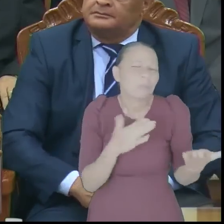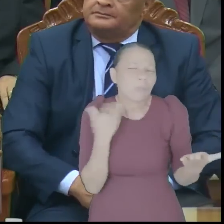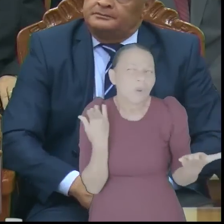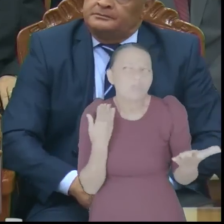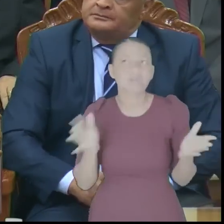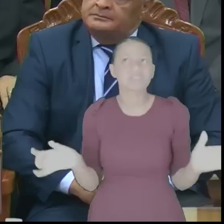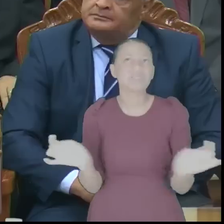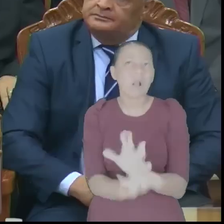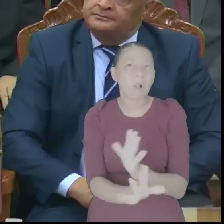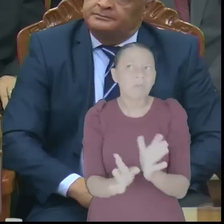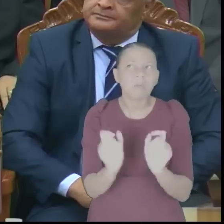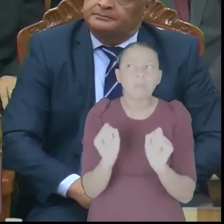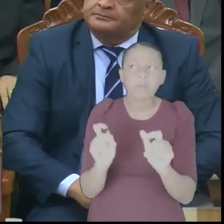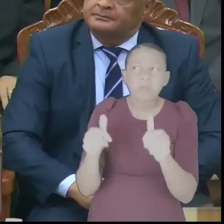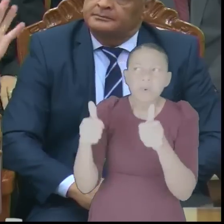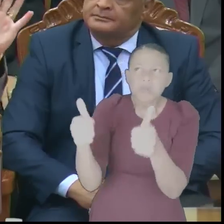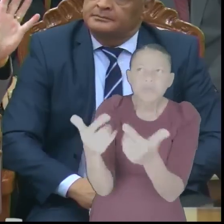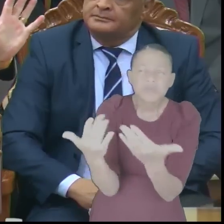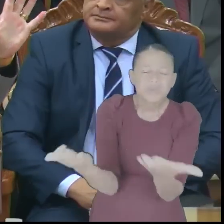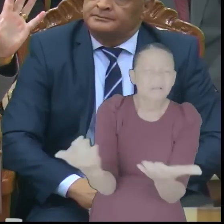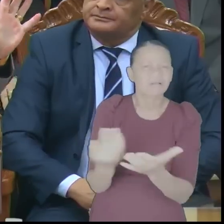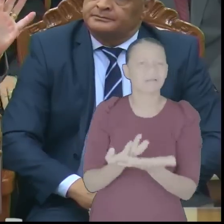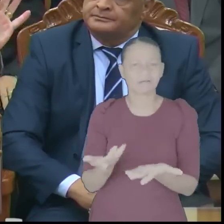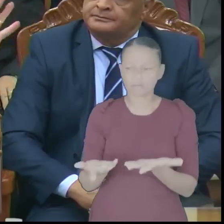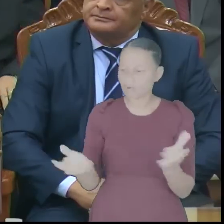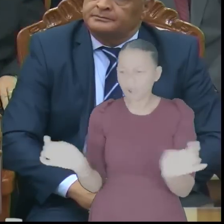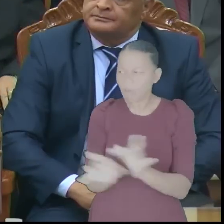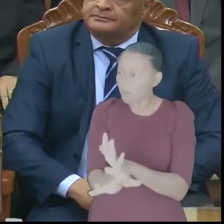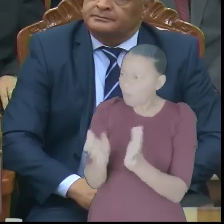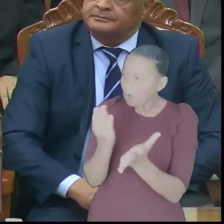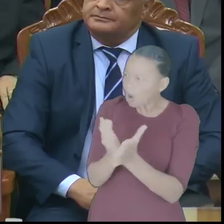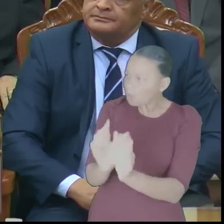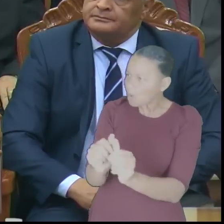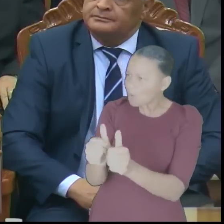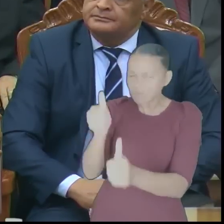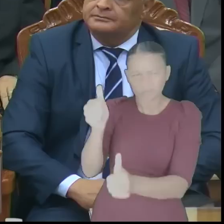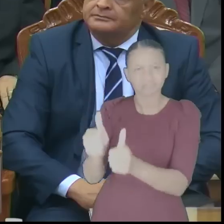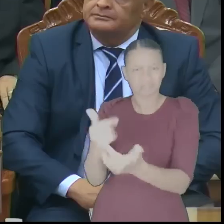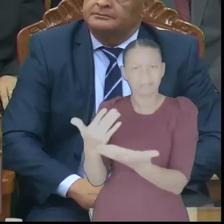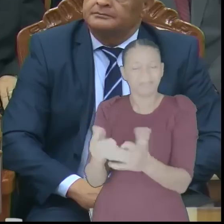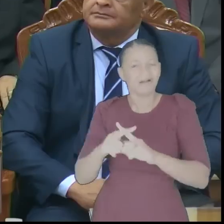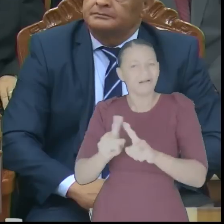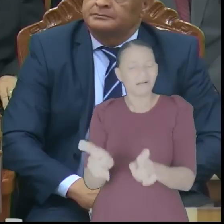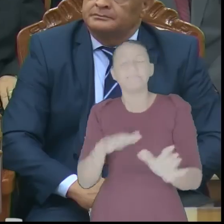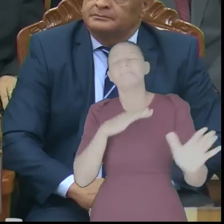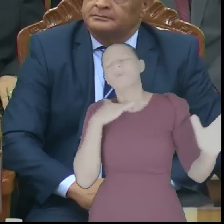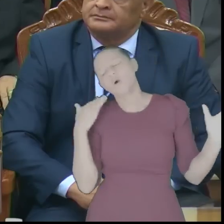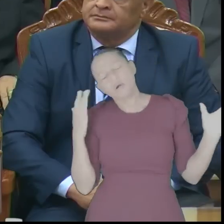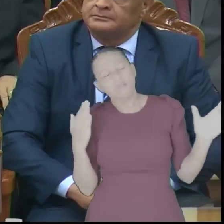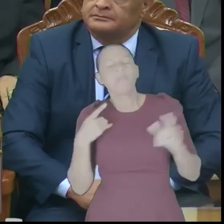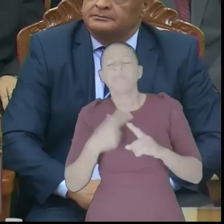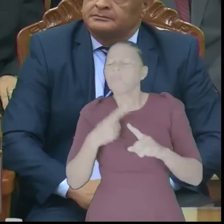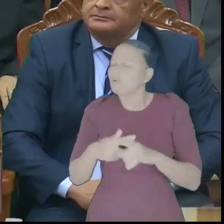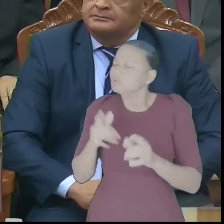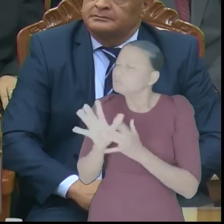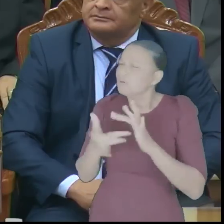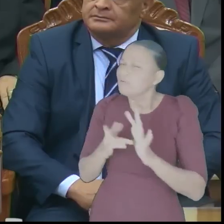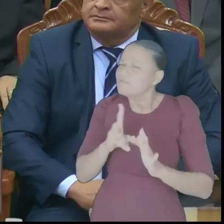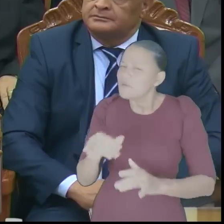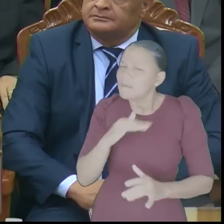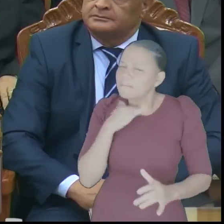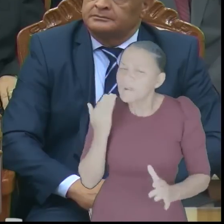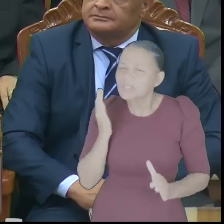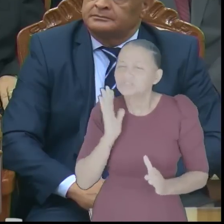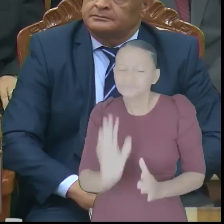concluiu a obra, se ele consumou, e consumou, consumou. Ele consumou a obra, mas ele vai morrer. E por que ele vai morrer se a obra já